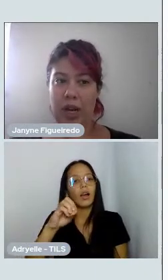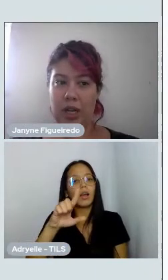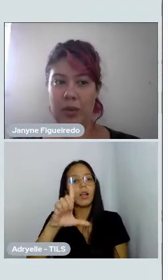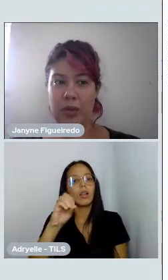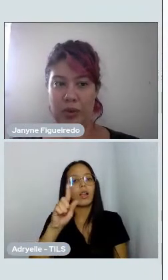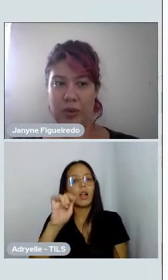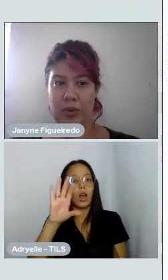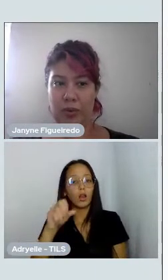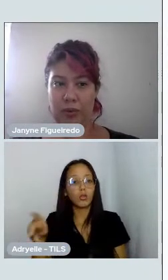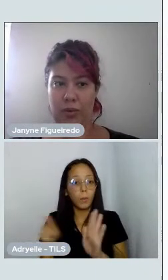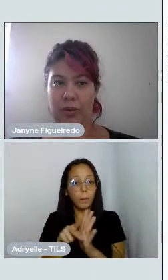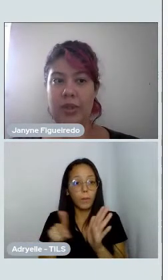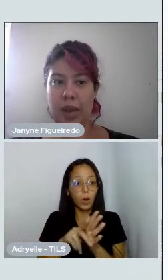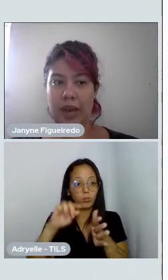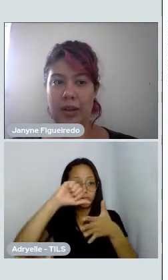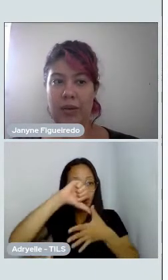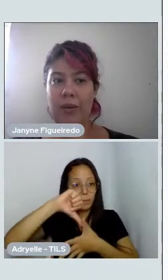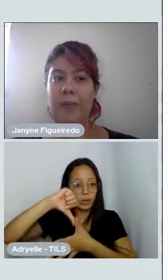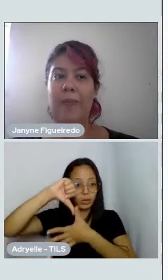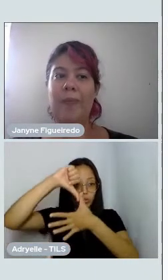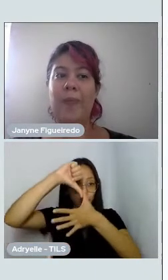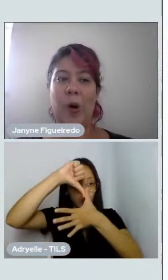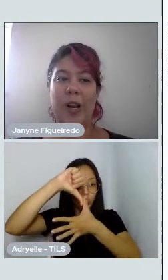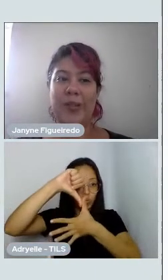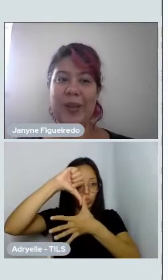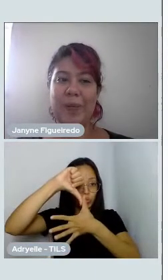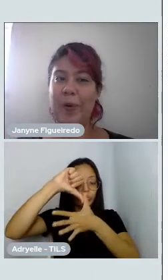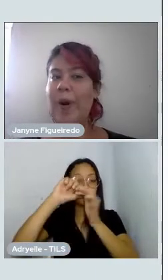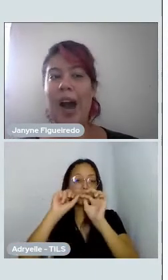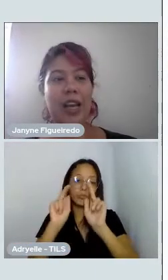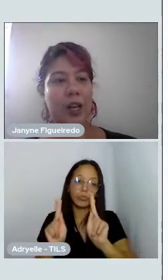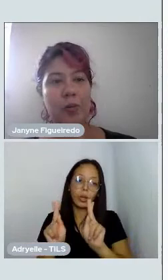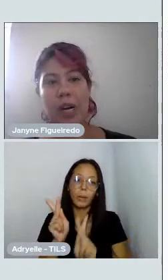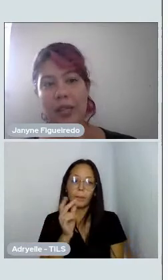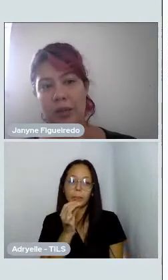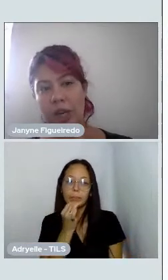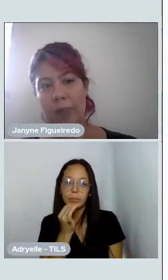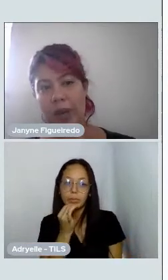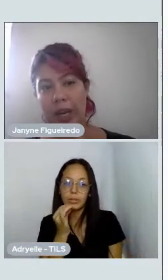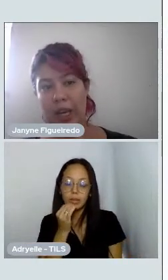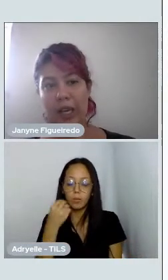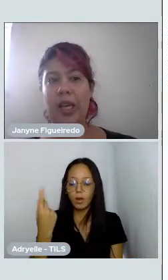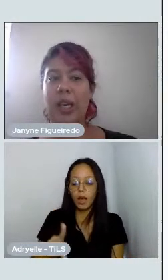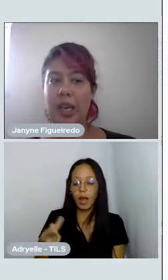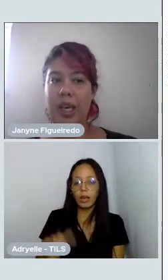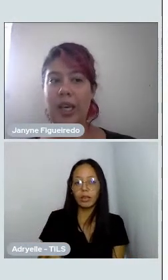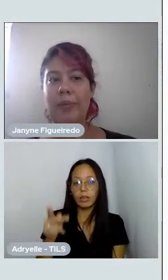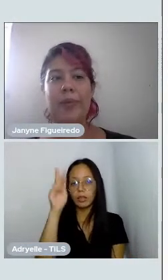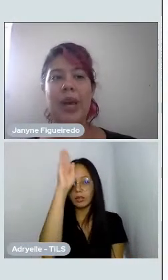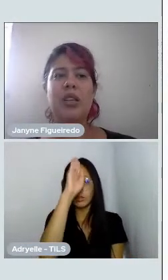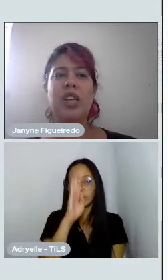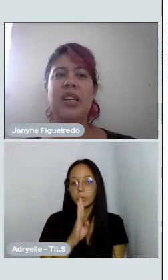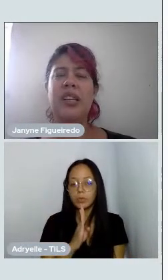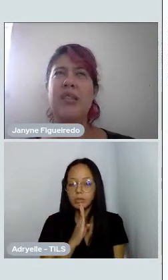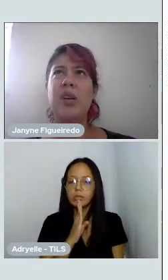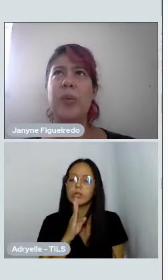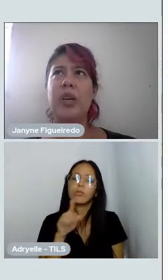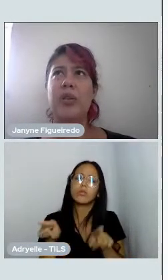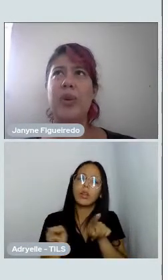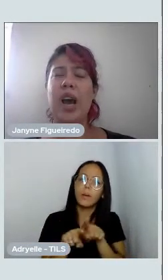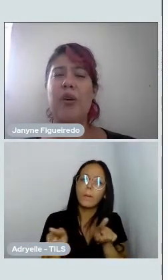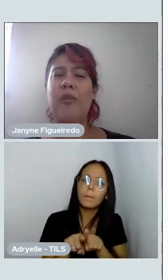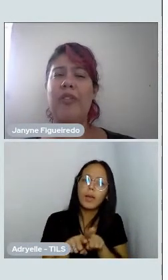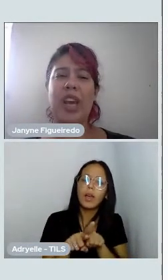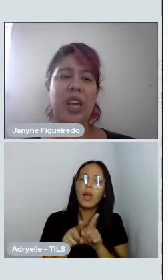aqui na América do Sul, certo? Por exemplo, aqui no Brasil também, e a gente tem, se eu